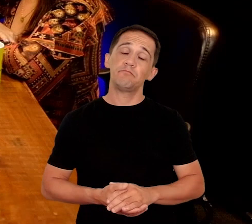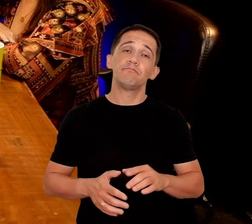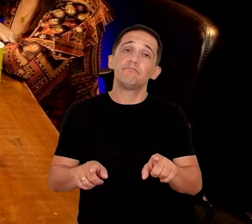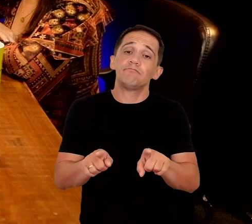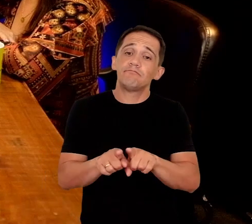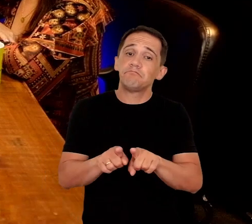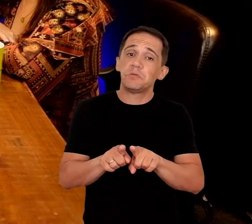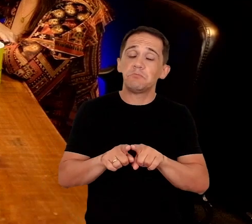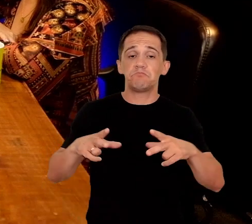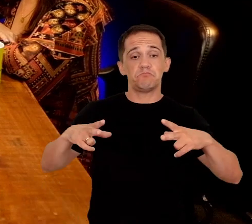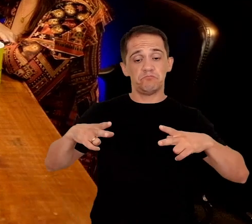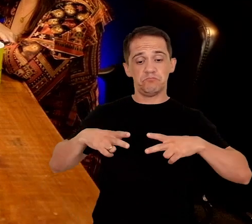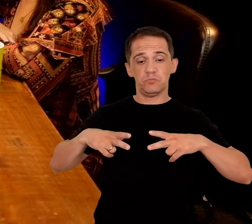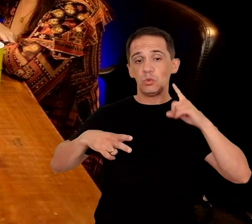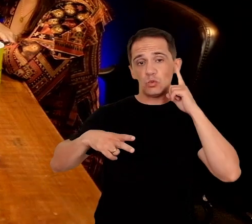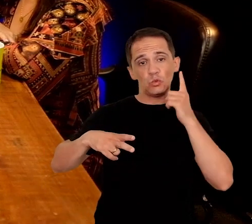às vezes, assim, quando